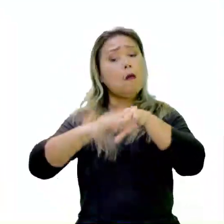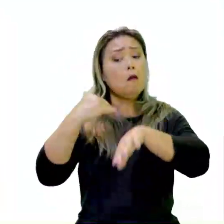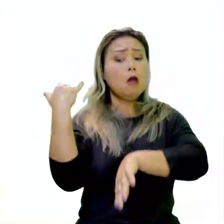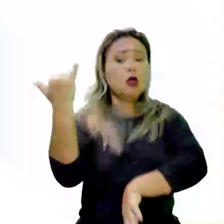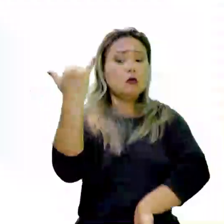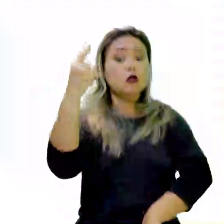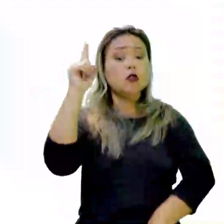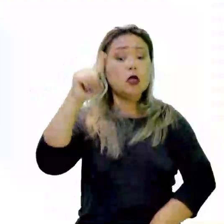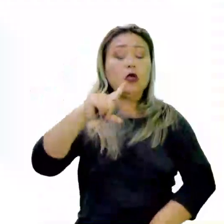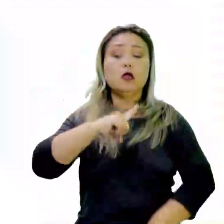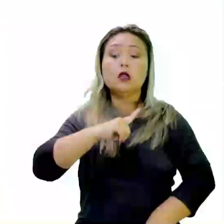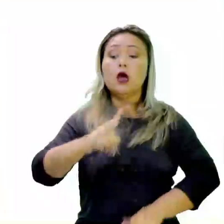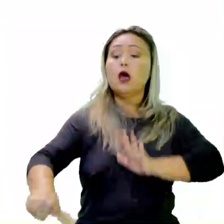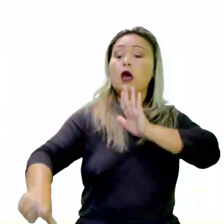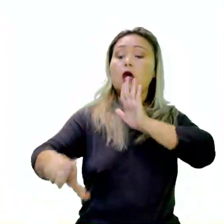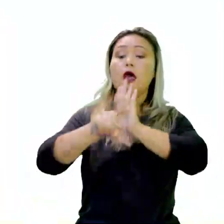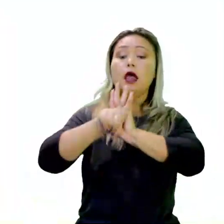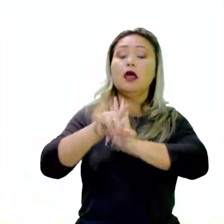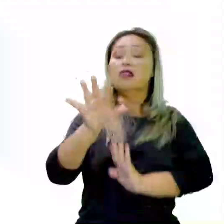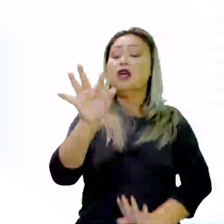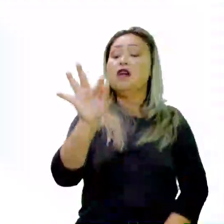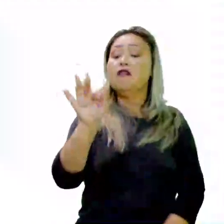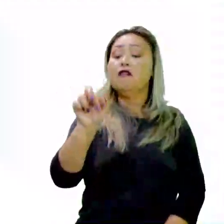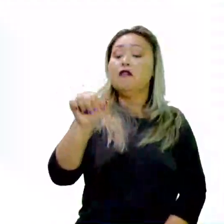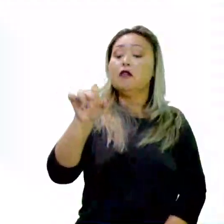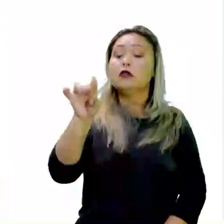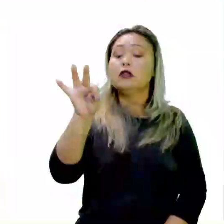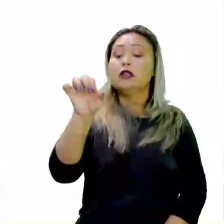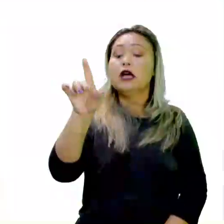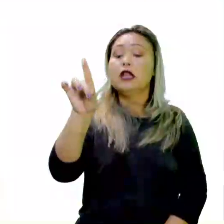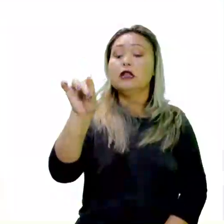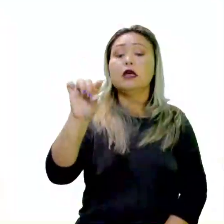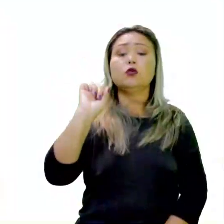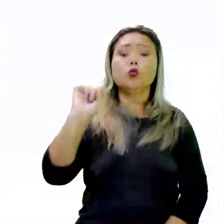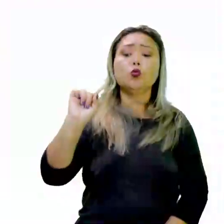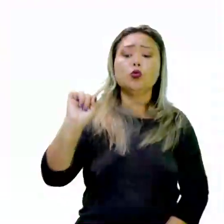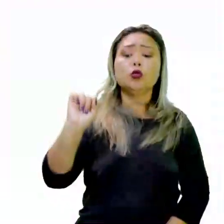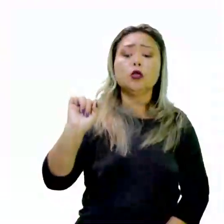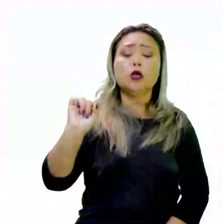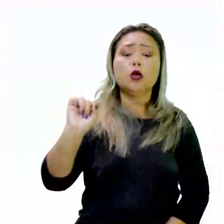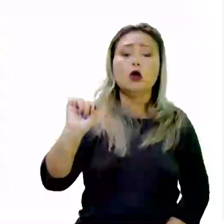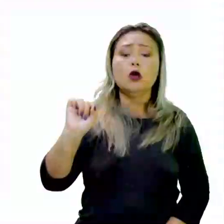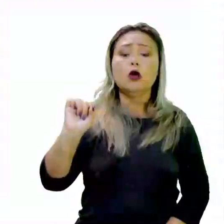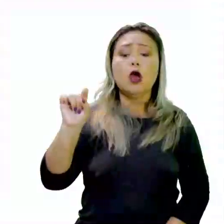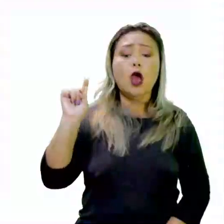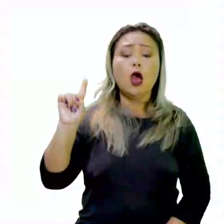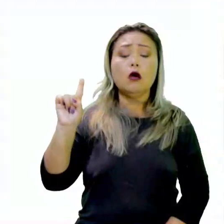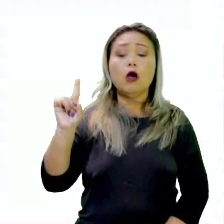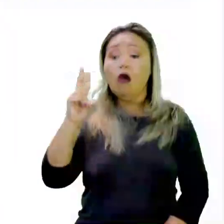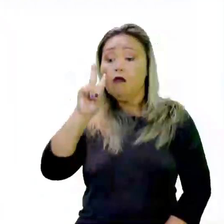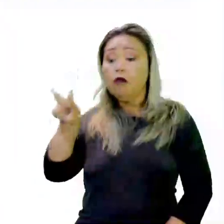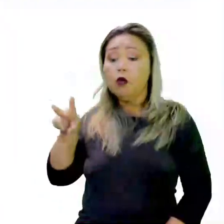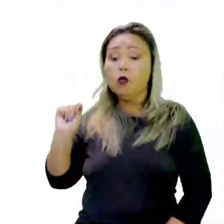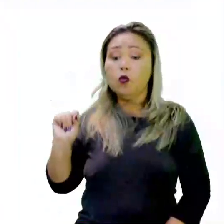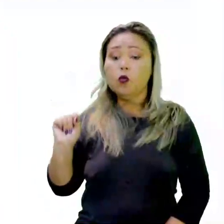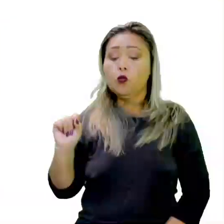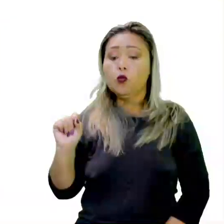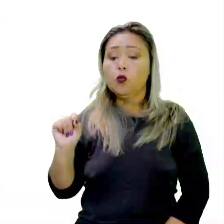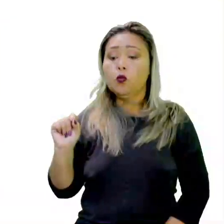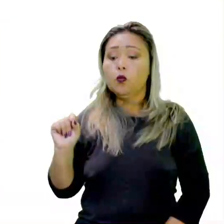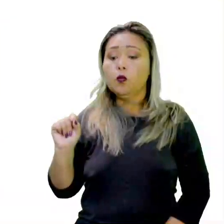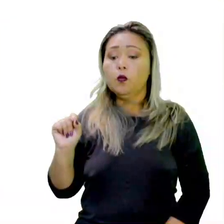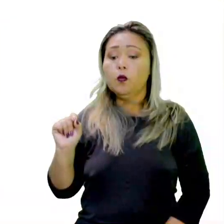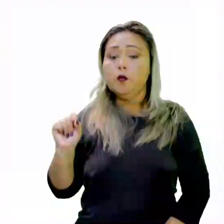que existia era a lei da frontalidade, onde nesses quadros aí nós vemos